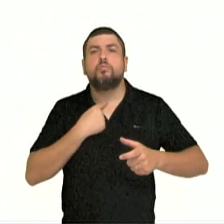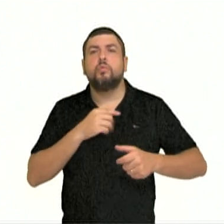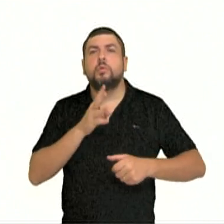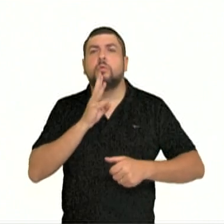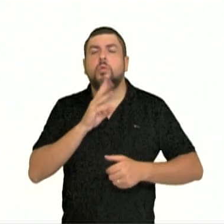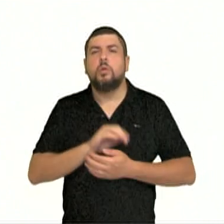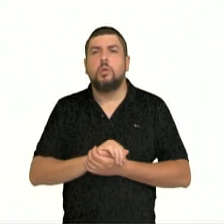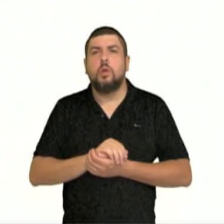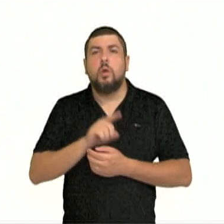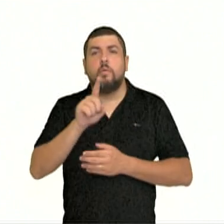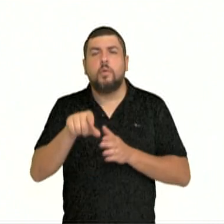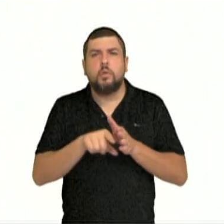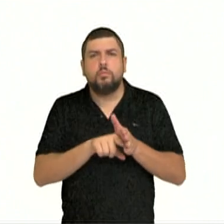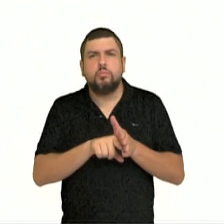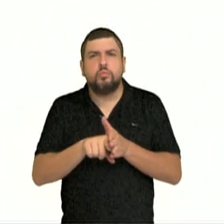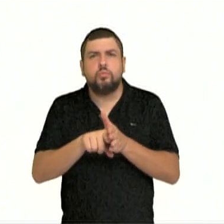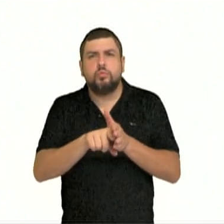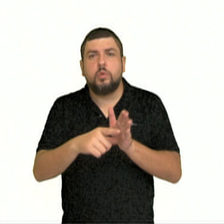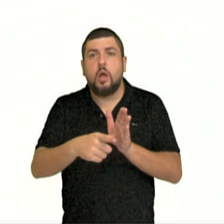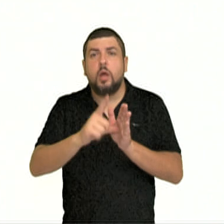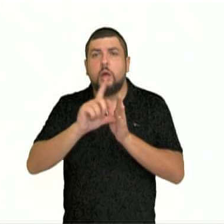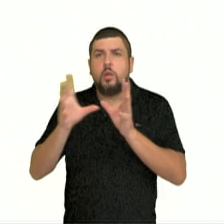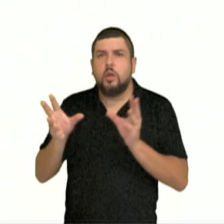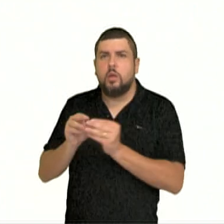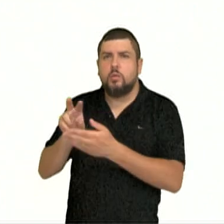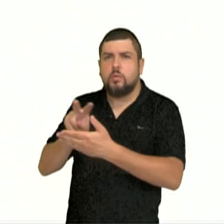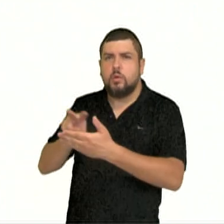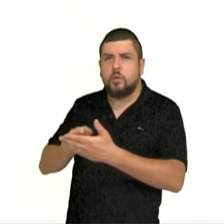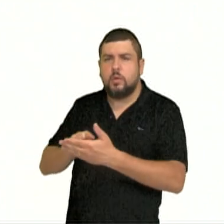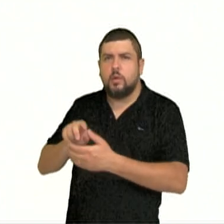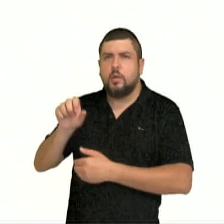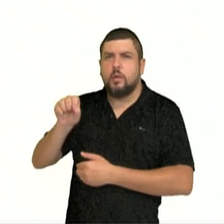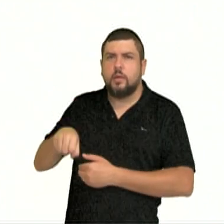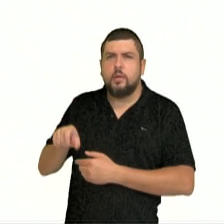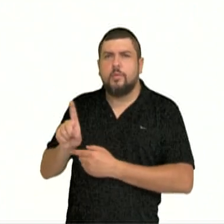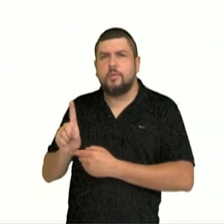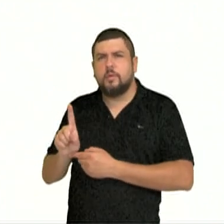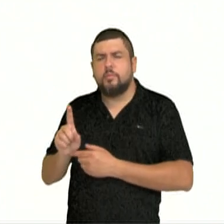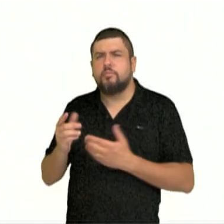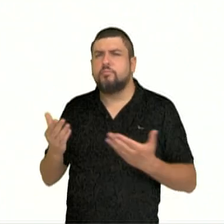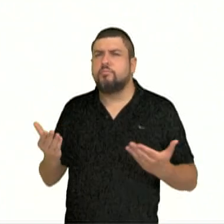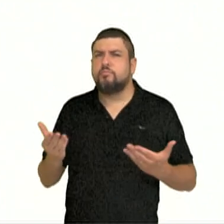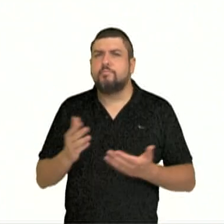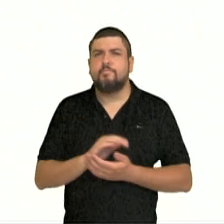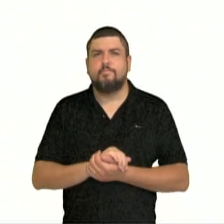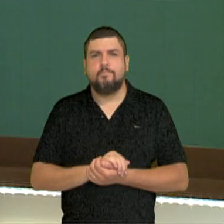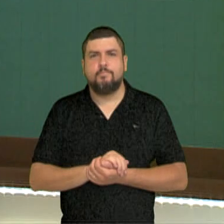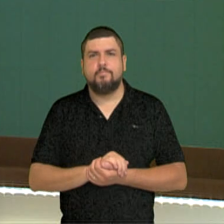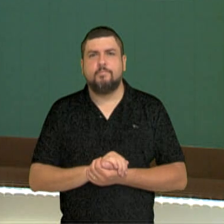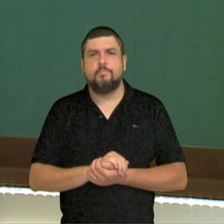você consultaria as resenhas sobre o assunto? É um bom começo.